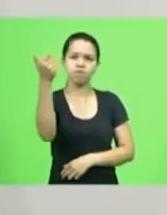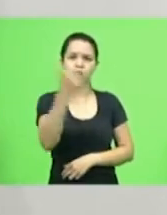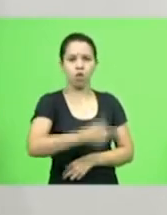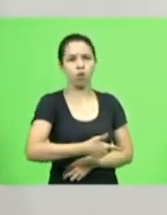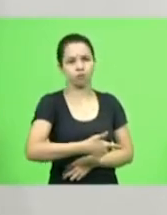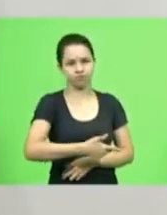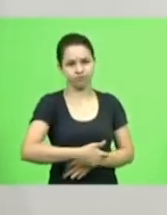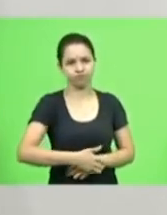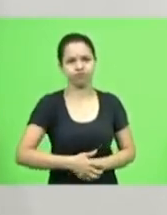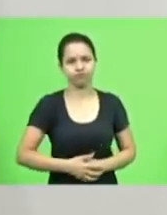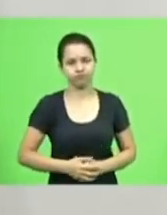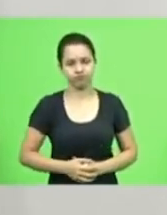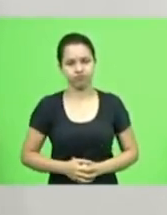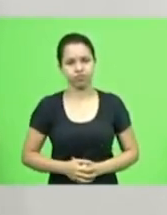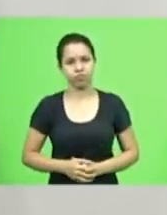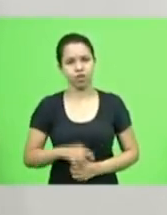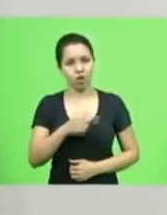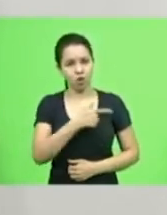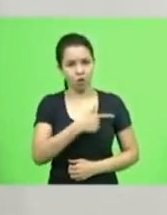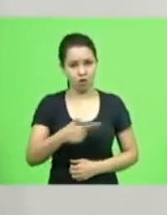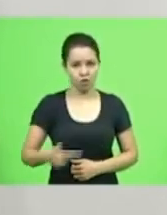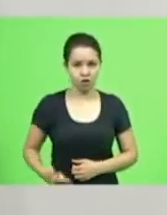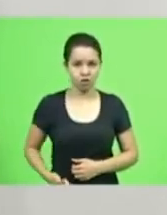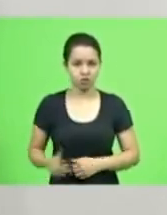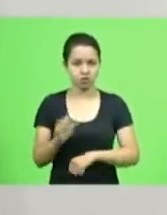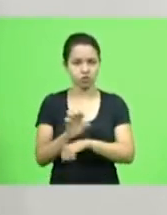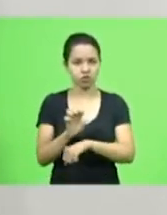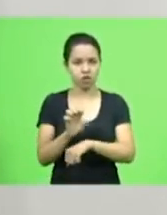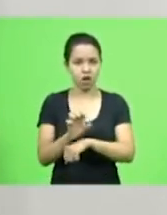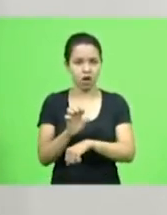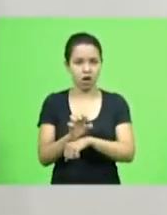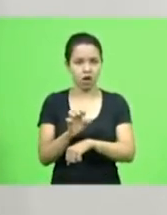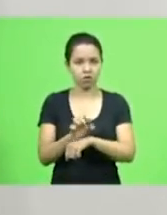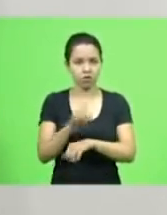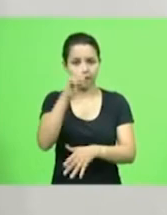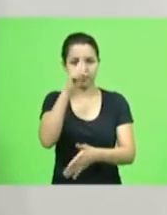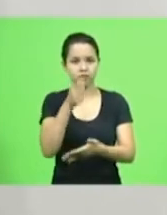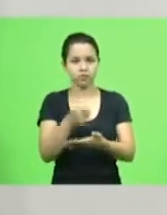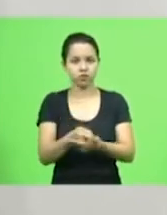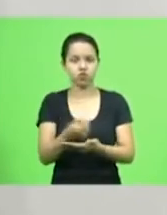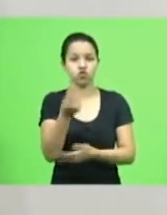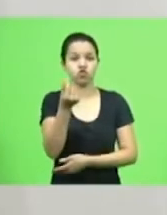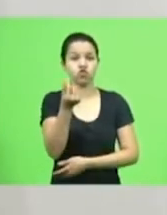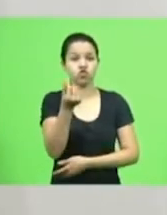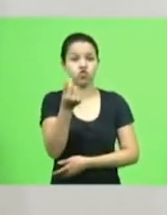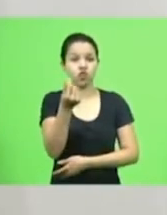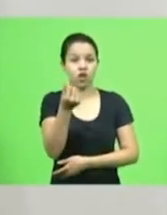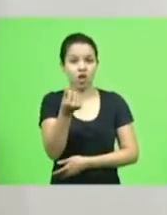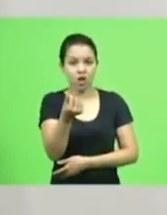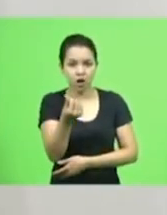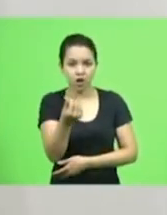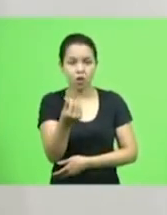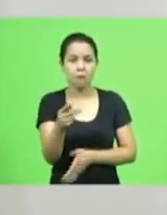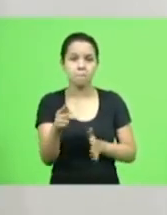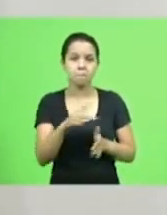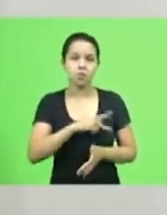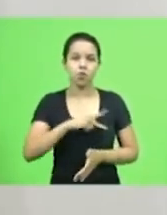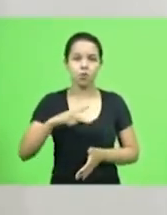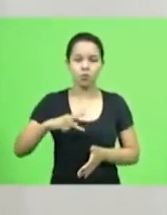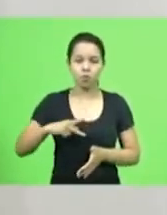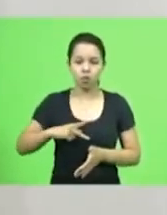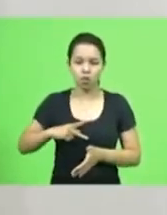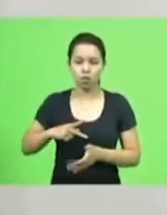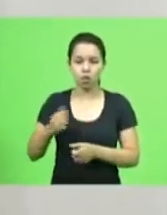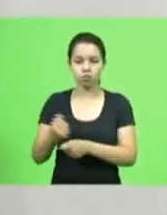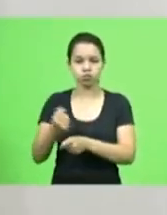do estado resolve colocar dinheiro, os catarinenses, na 470. Eu trouxe